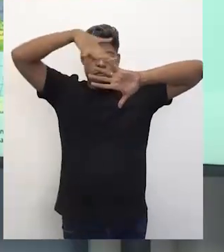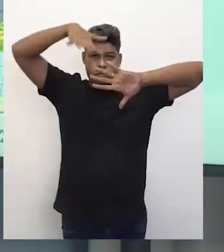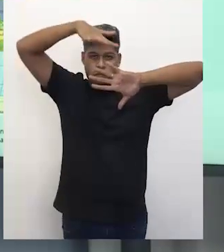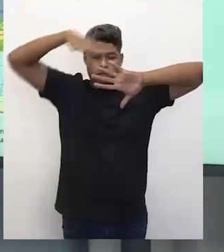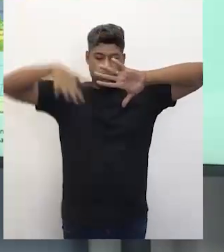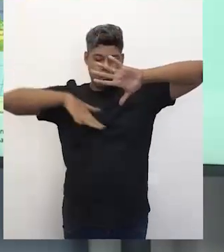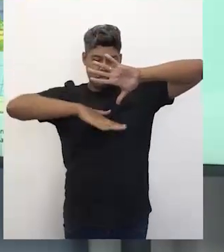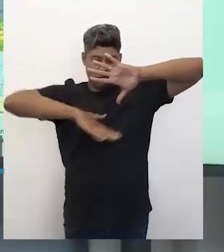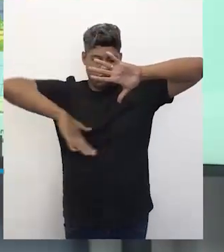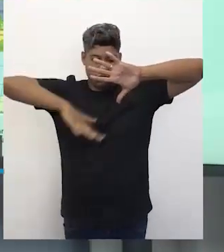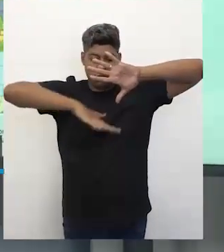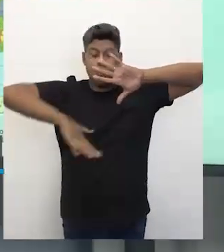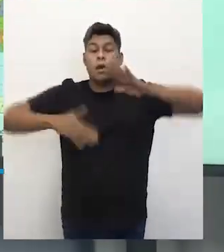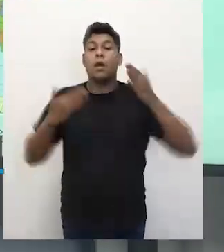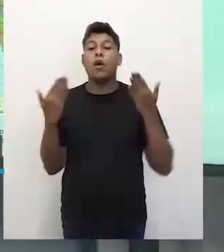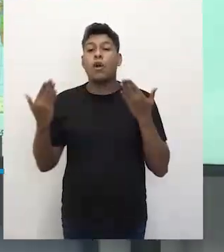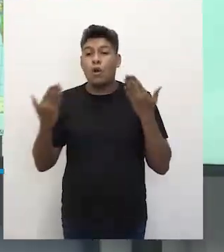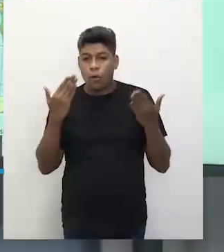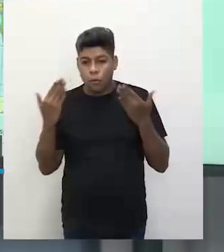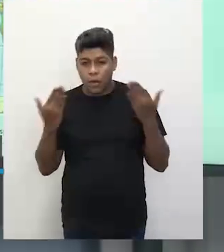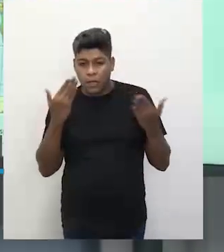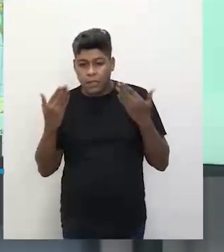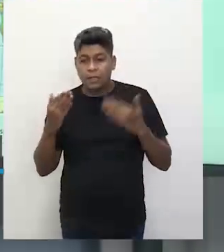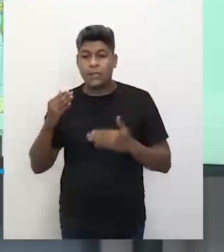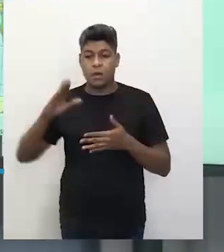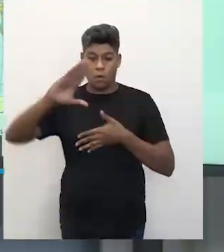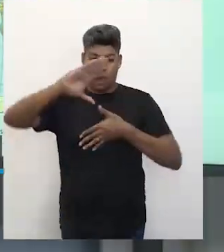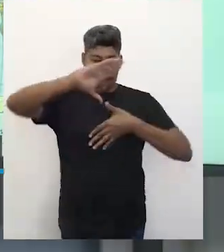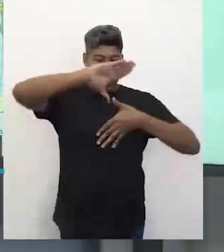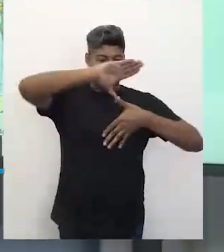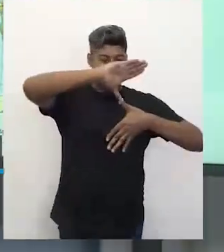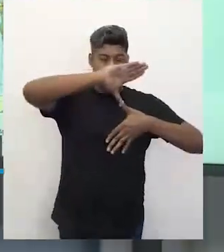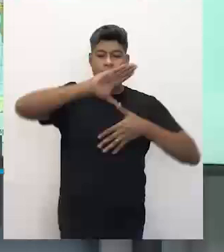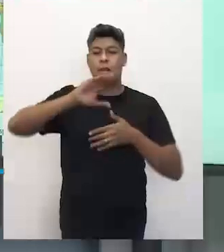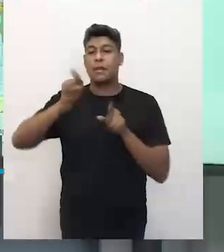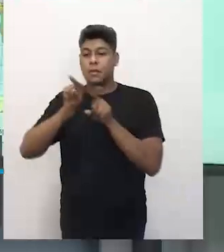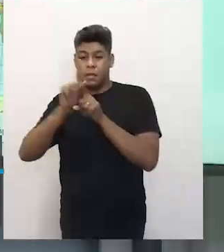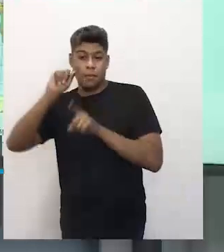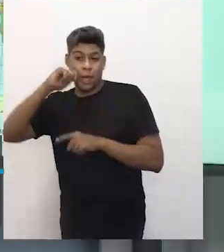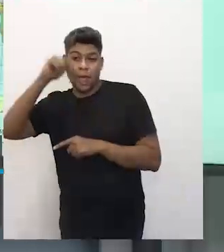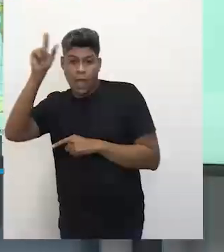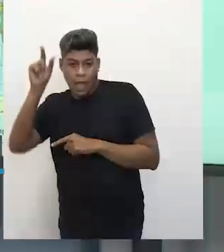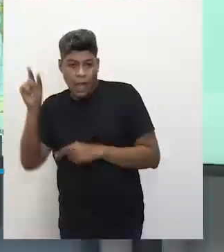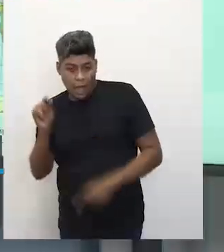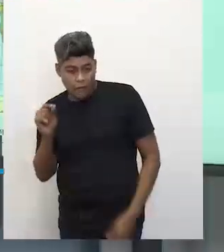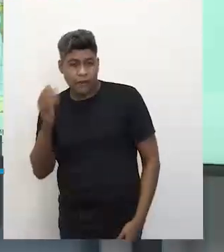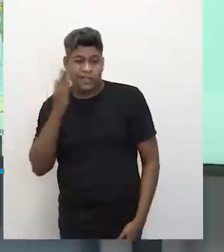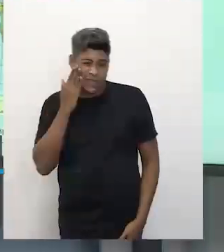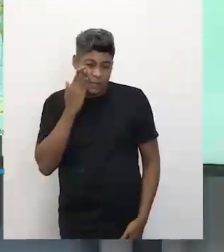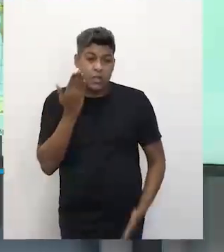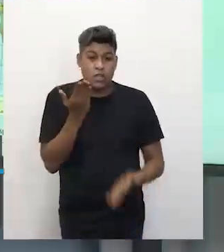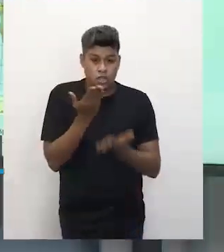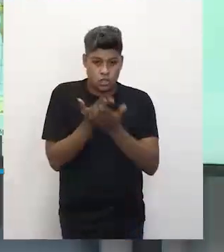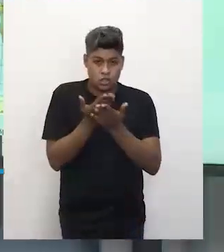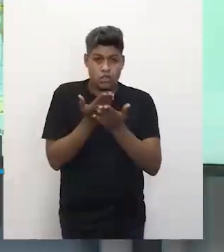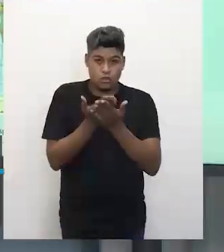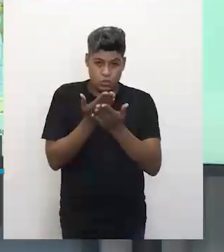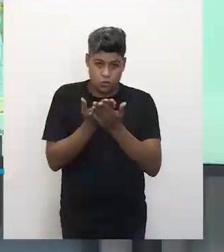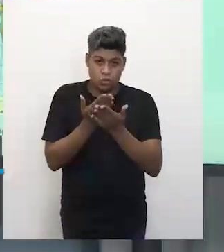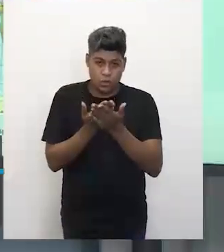planisfério faz uma comparação entre o continente americano e o continente Africano logicamente que quando a gente foi estudar lá